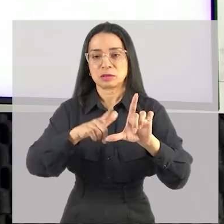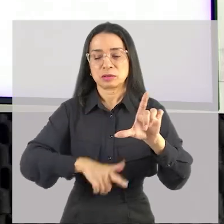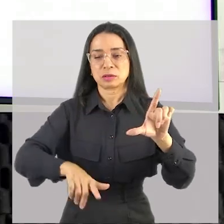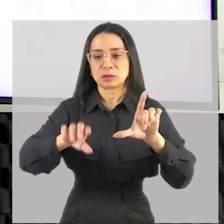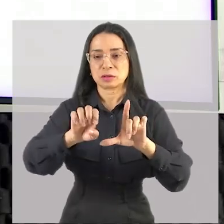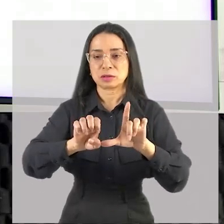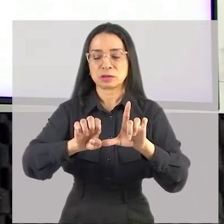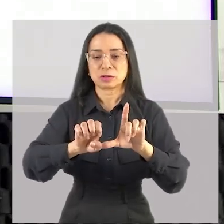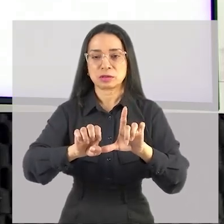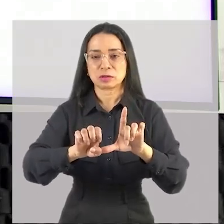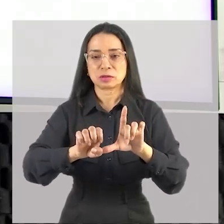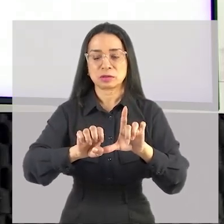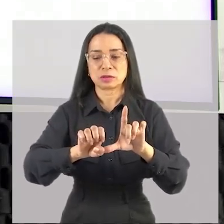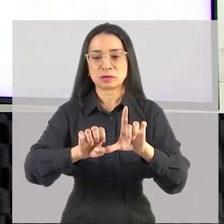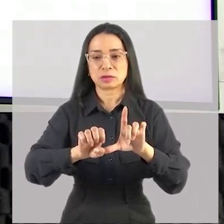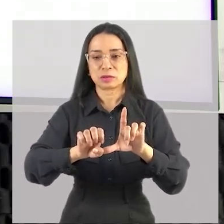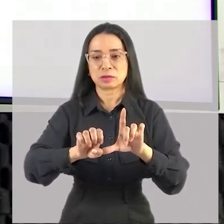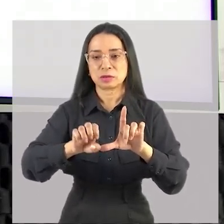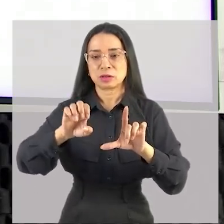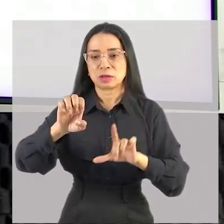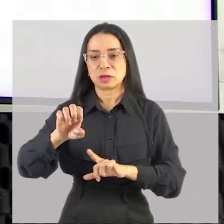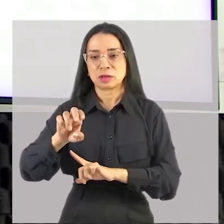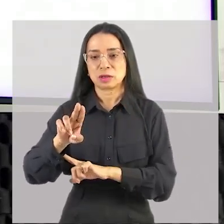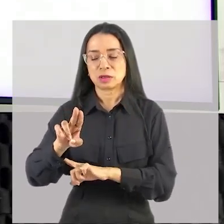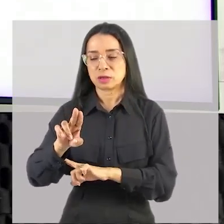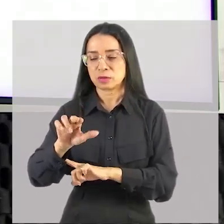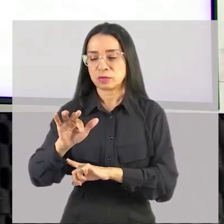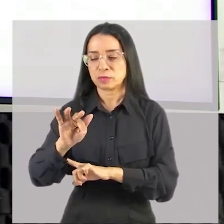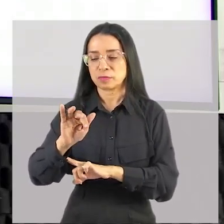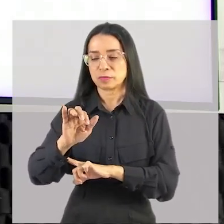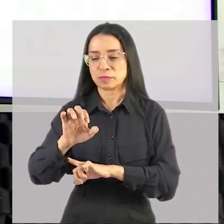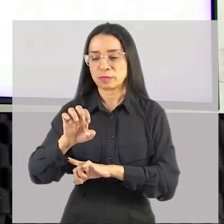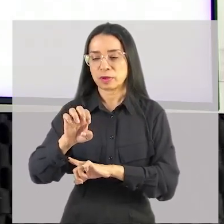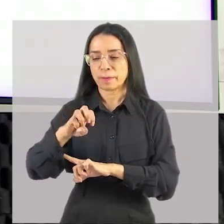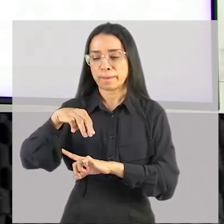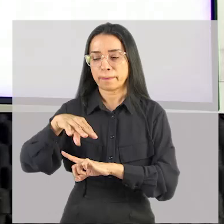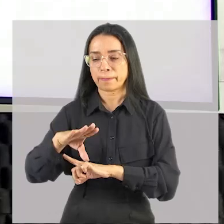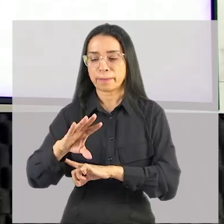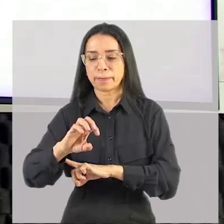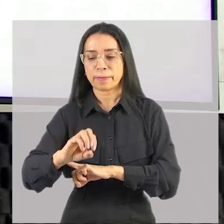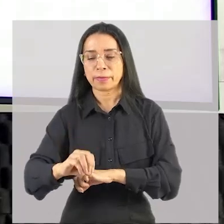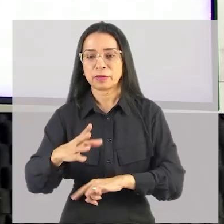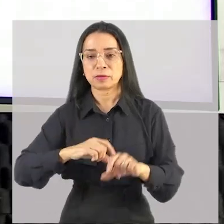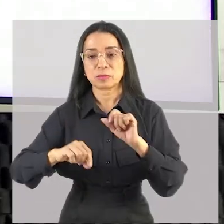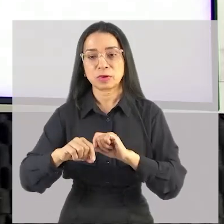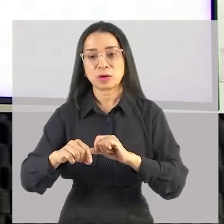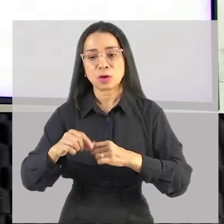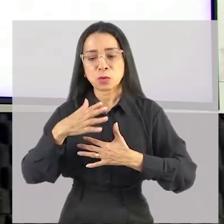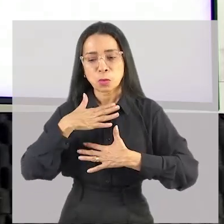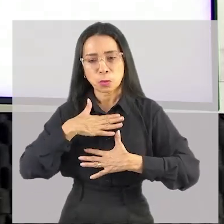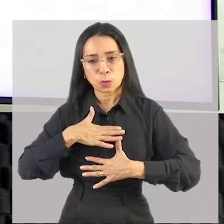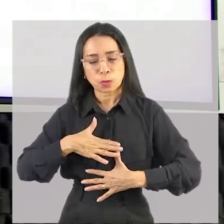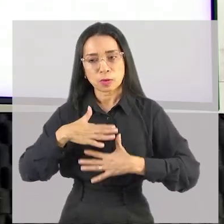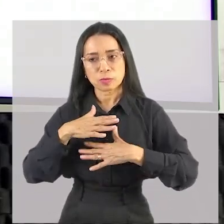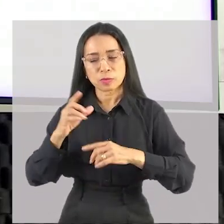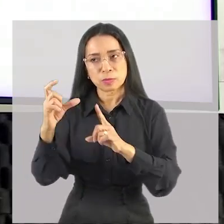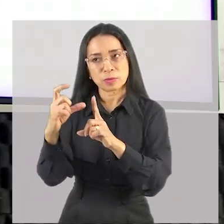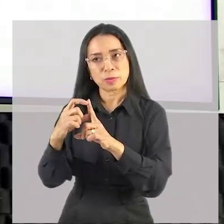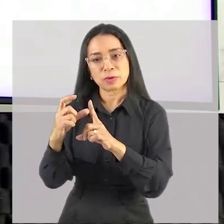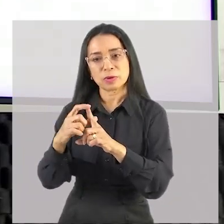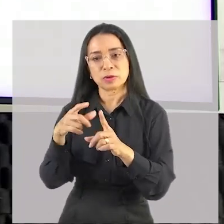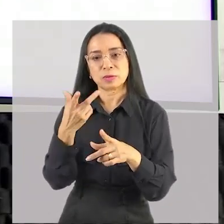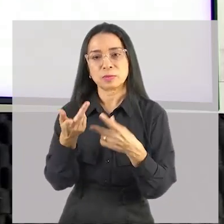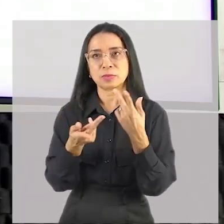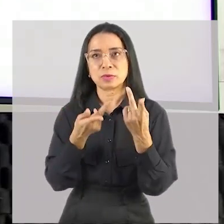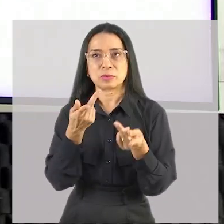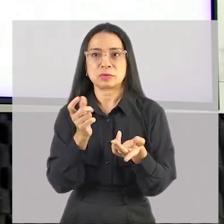Eufemismo e disfemismo. O eufemismo é quando você suaviza uma palavra ou expressão. Na hora de dizer, por exemplo, que